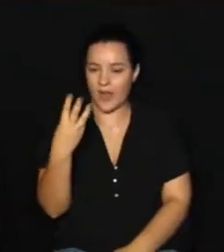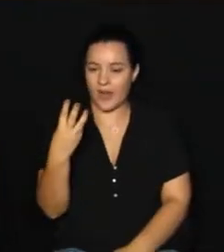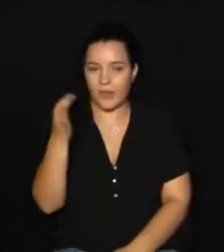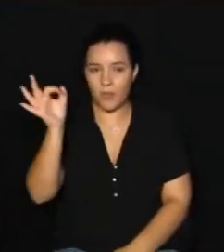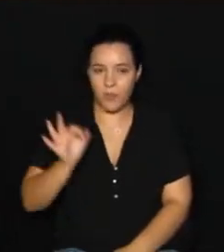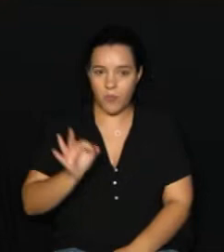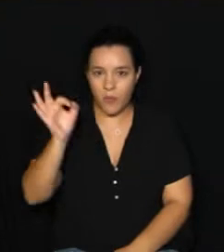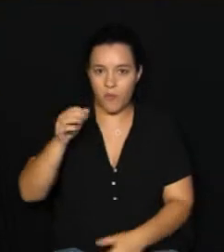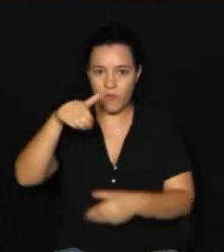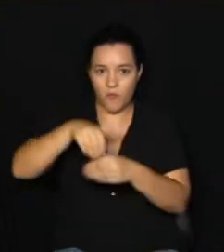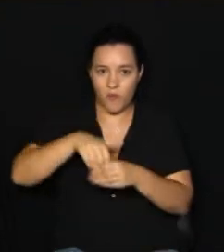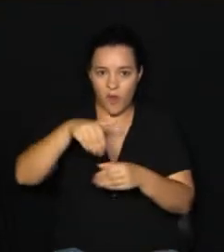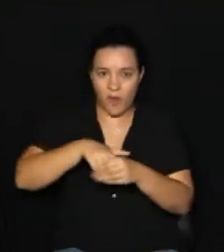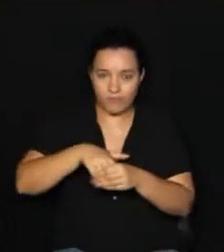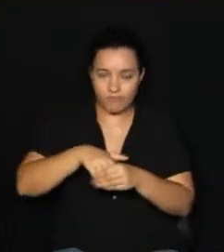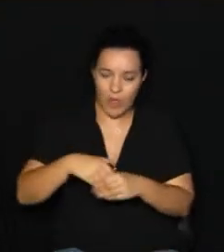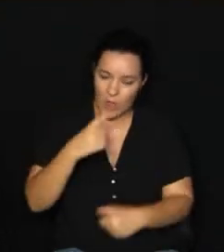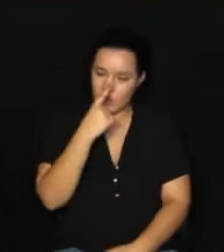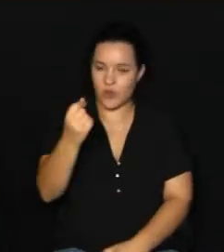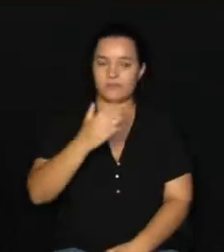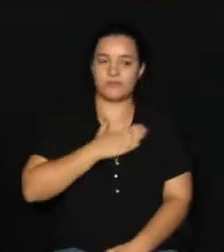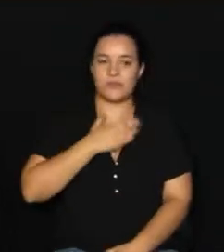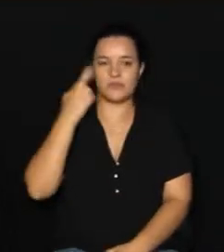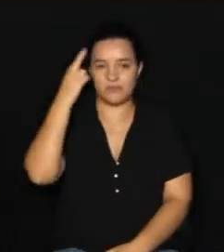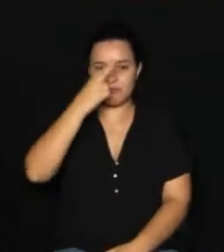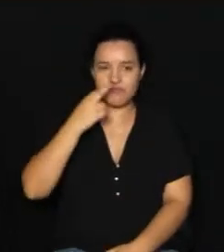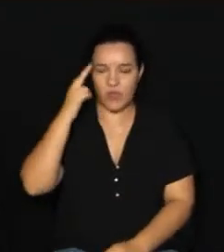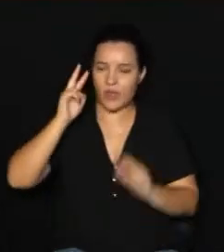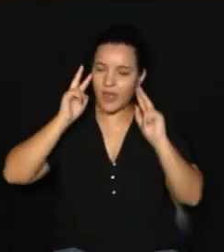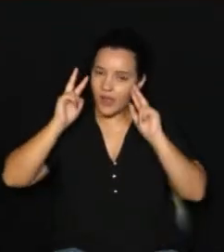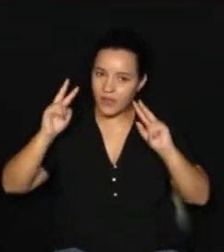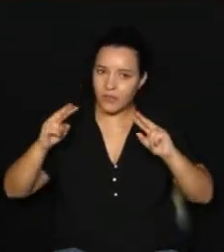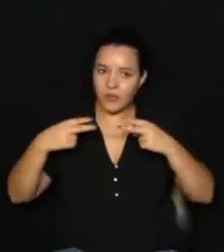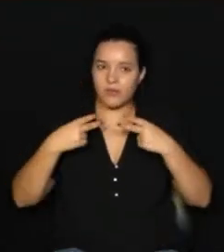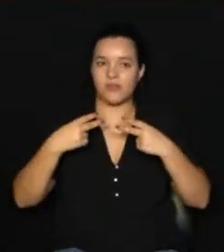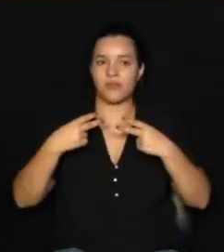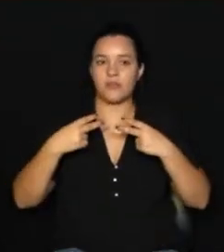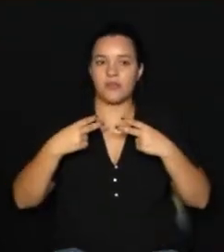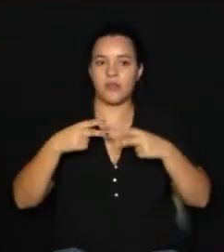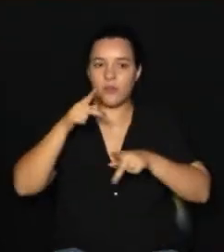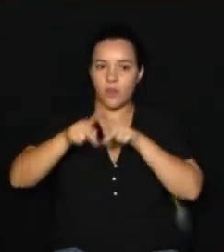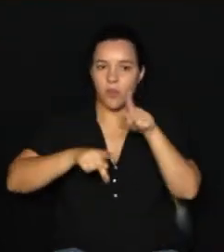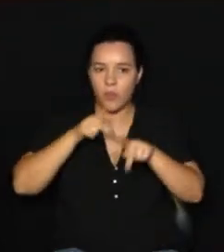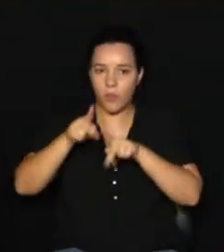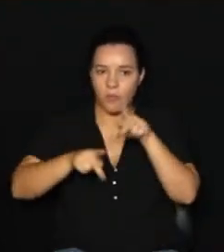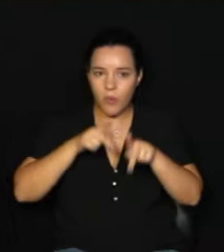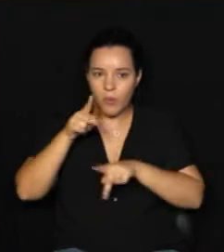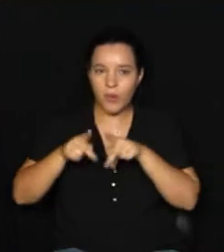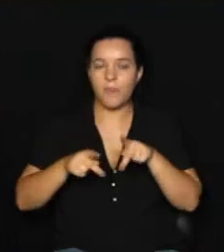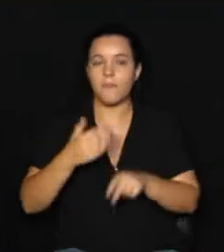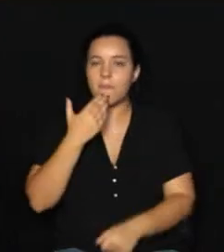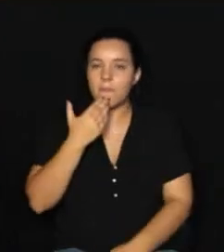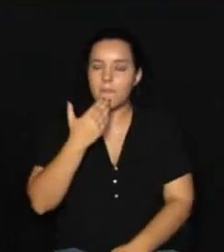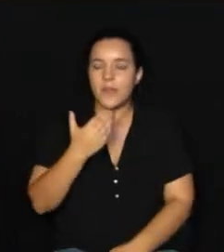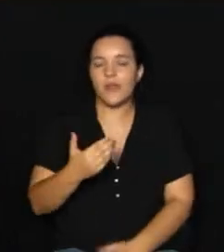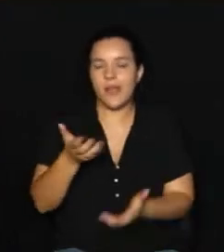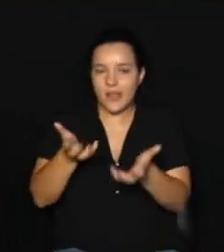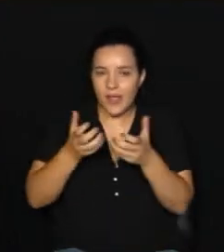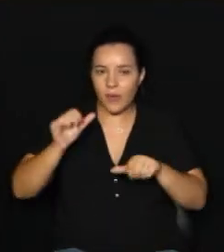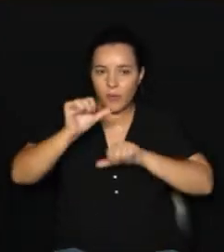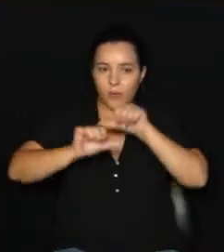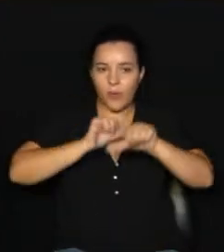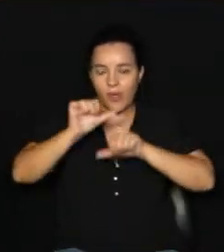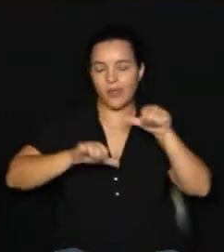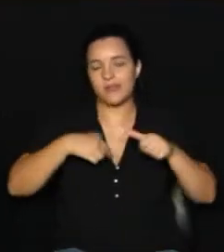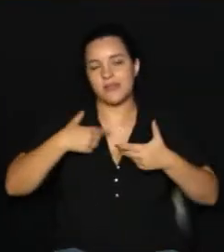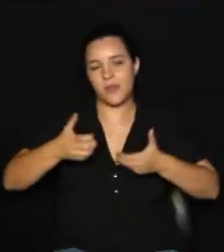votos válidos aqui na cidade de Campinas. Esse é o reconhecimento de parte da população que pediu pela mudança e eu